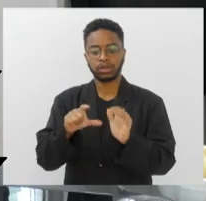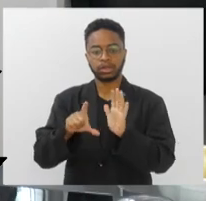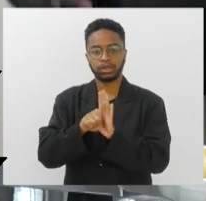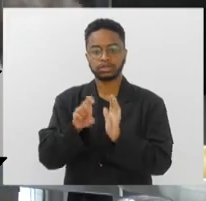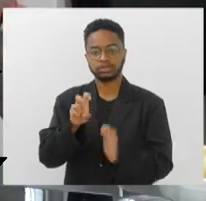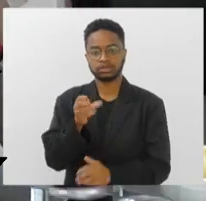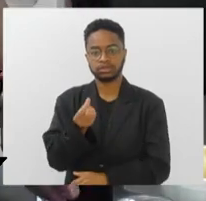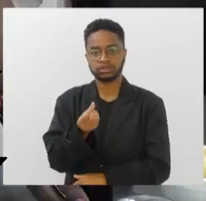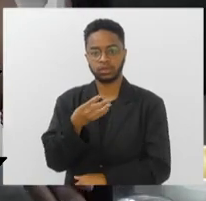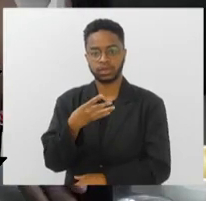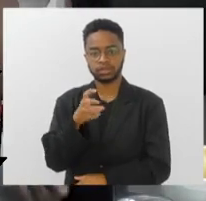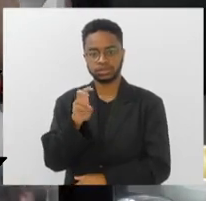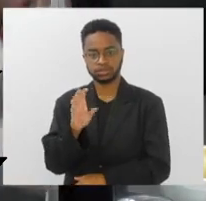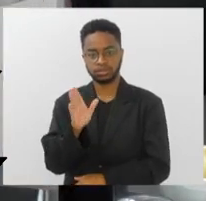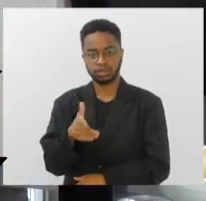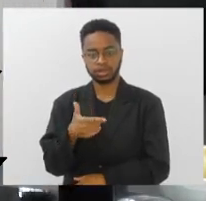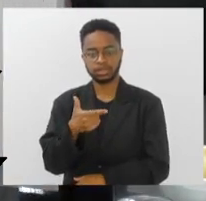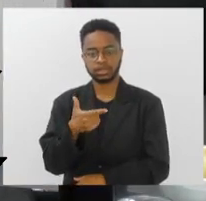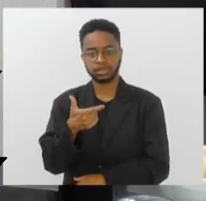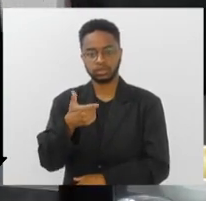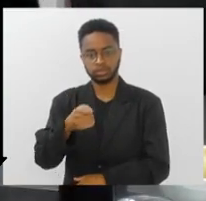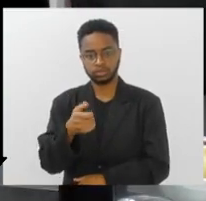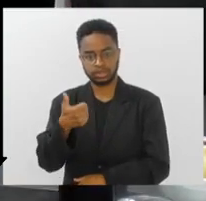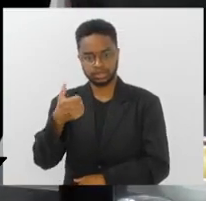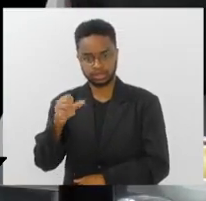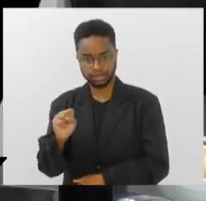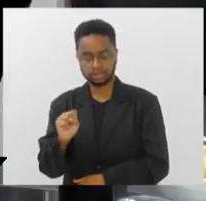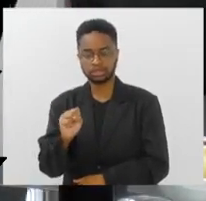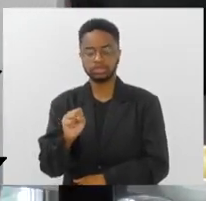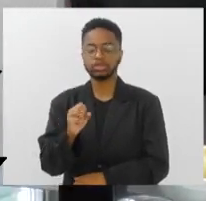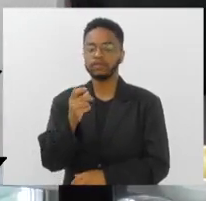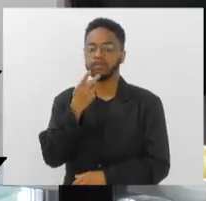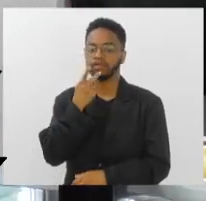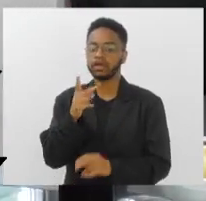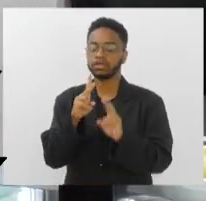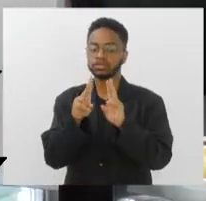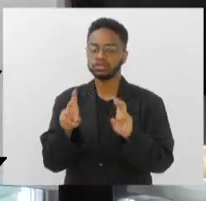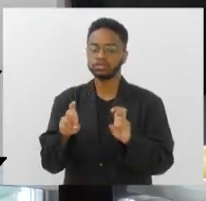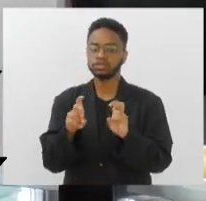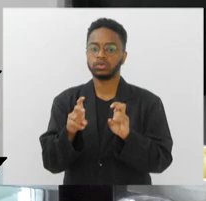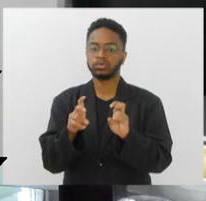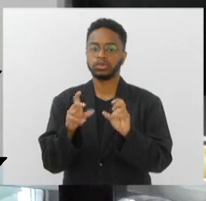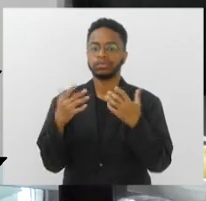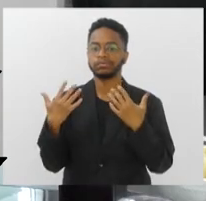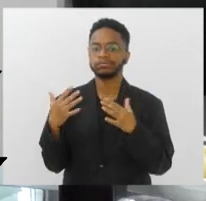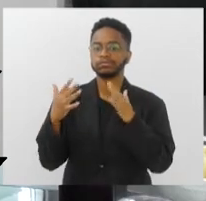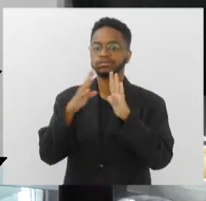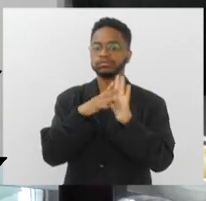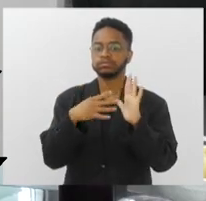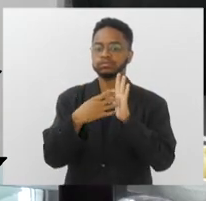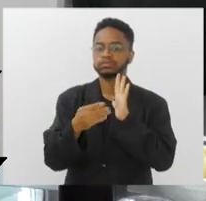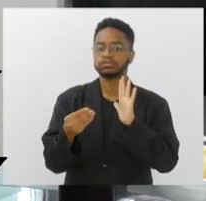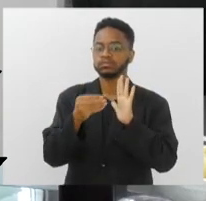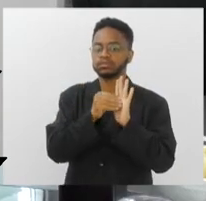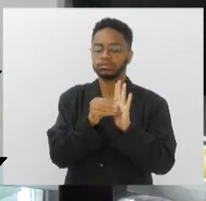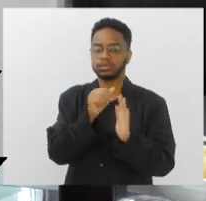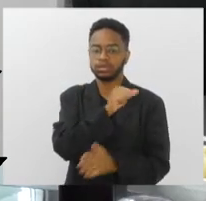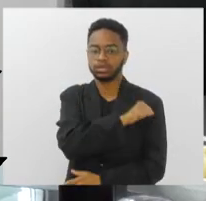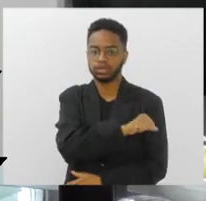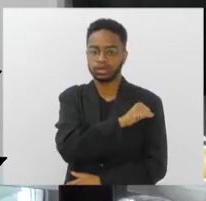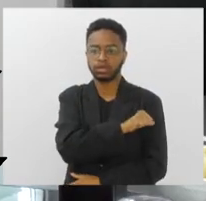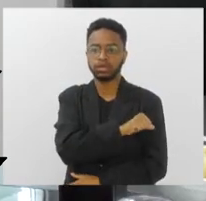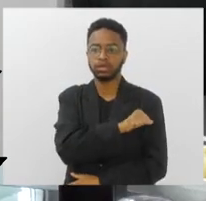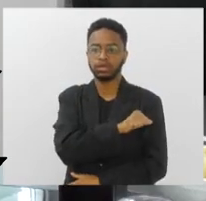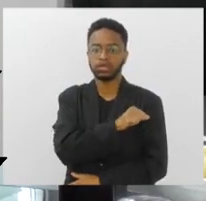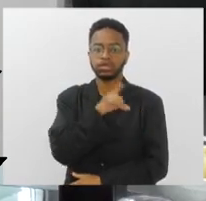6 de janeiro de 2010, que consolida a legislação relativa às datas comemorativas do Estado do Rio de Janeiro, para incluir no calendário oficial o dia da